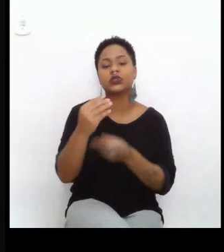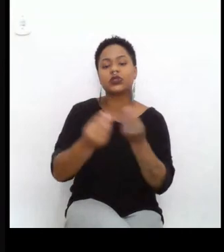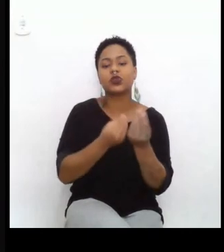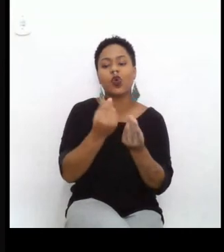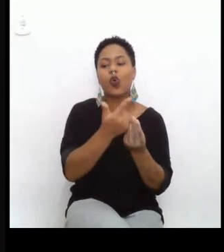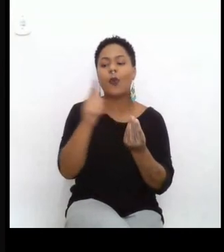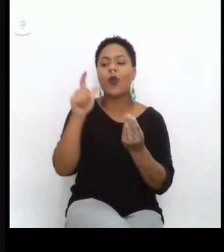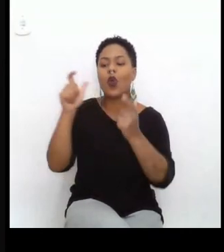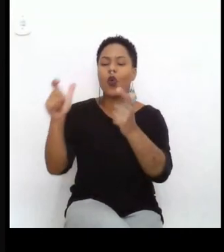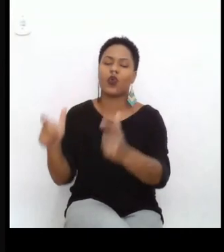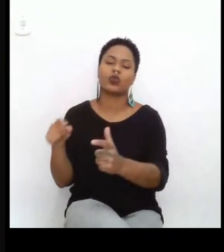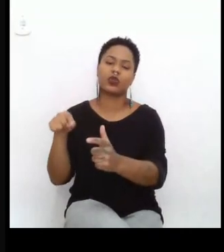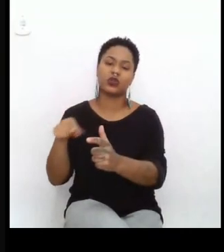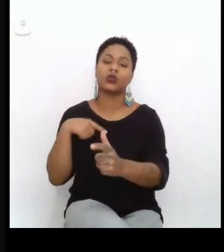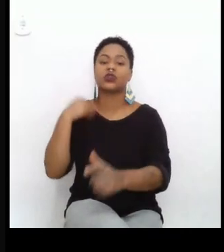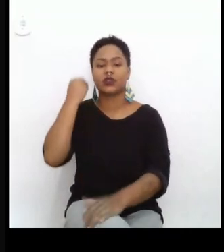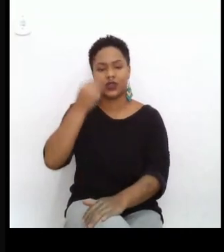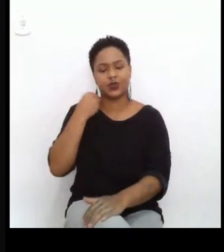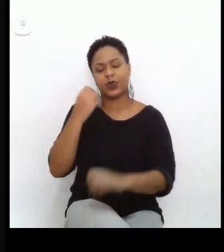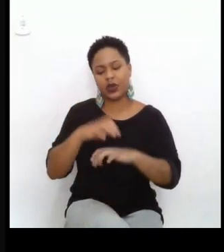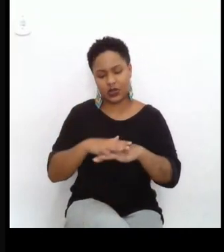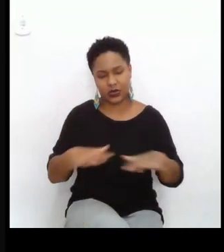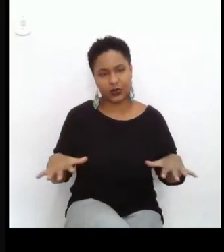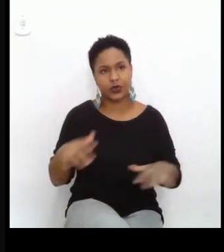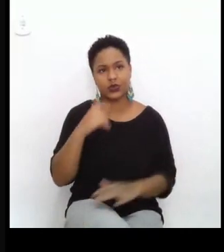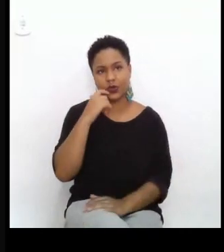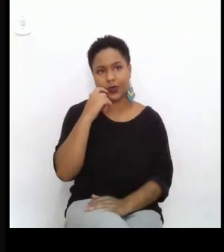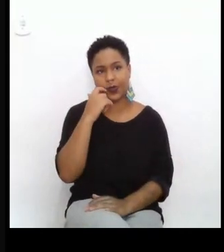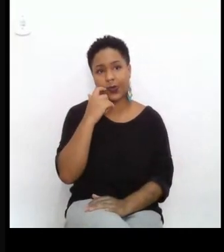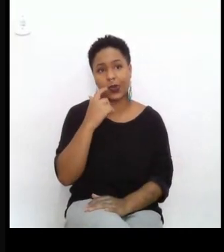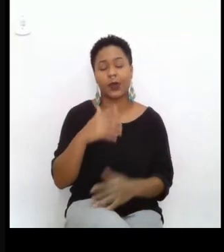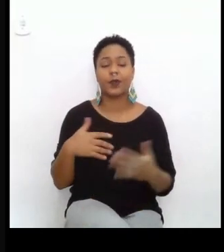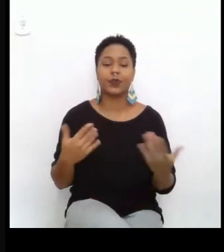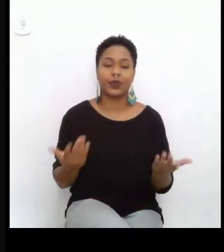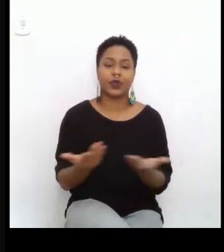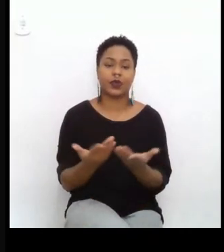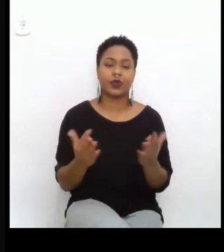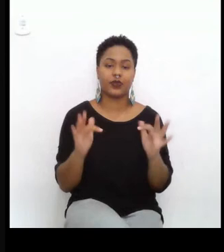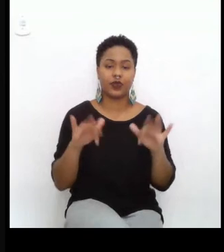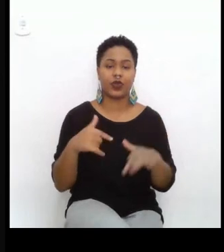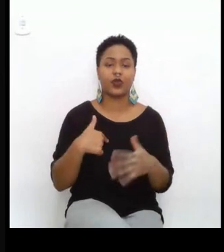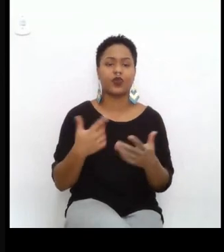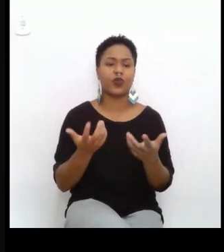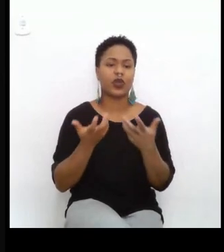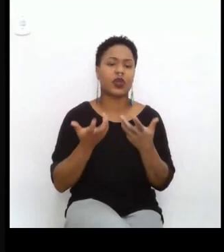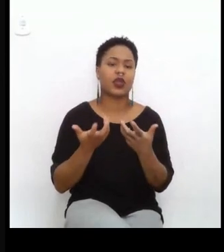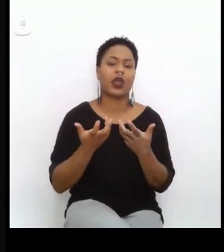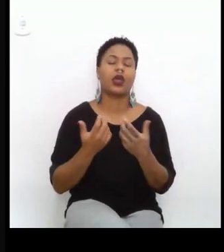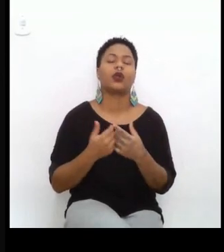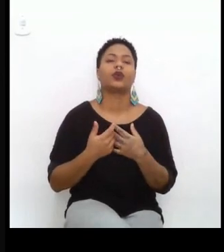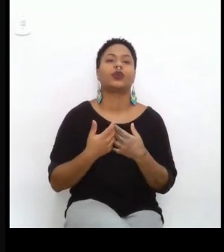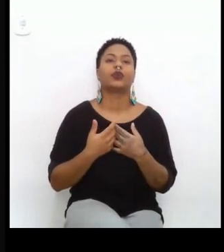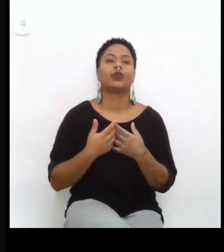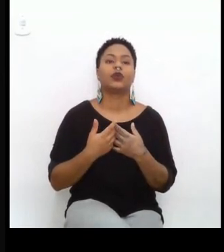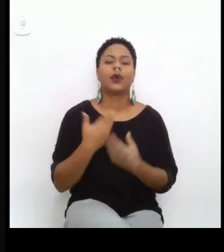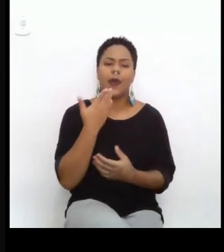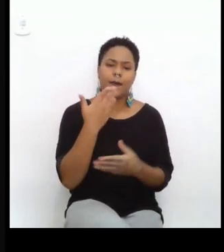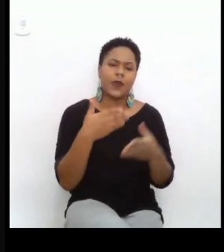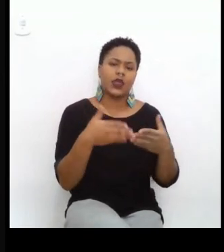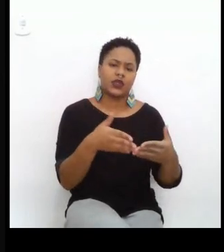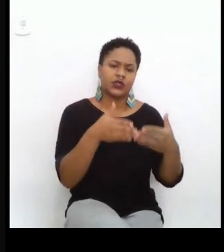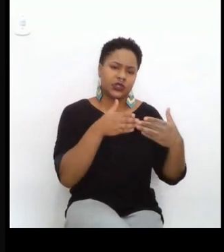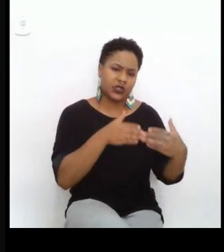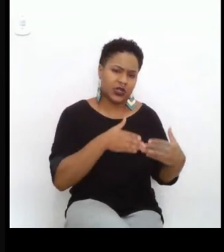Sim essa experiência do chão né ursinho eu queria pedir licença na